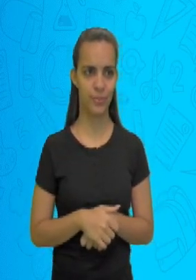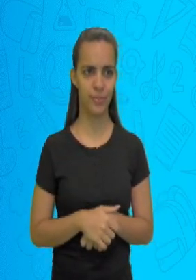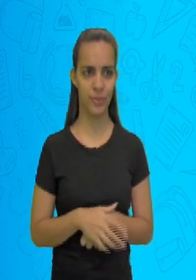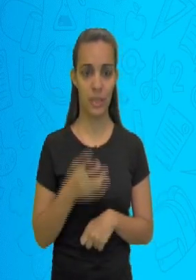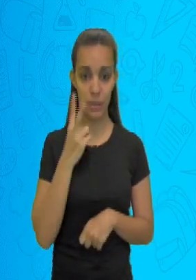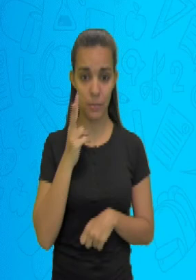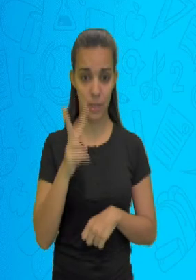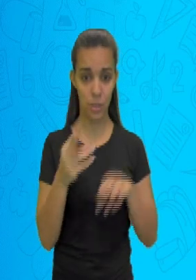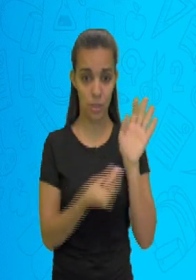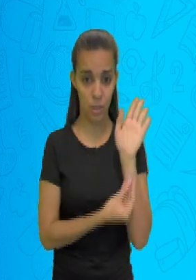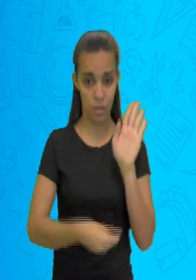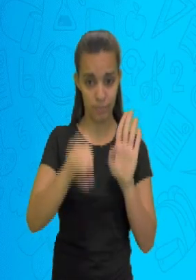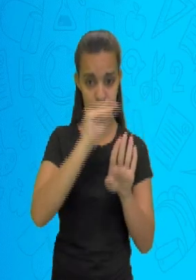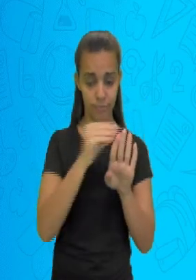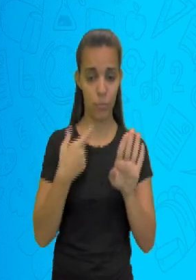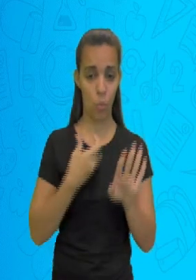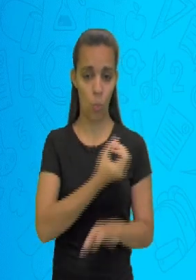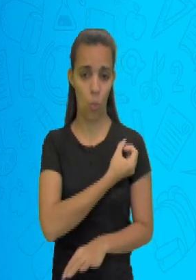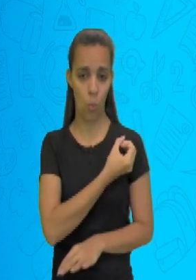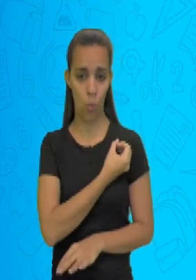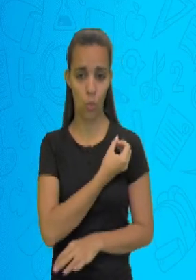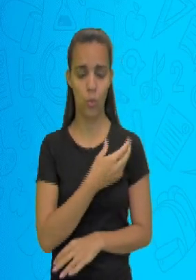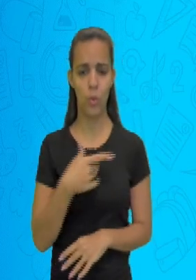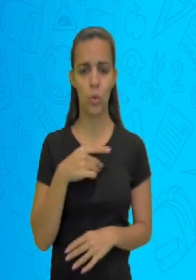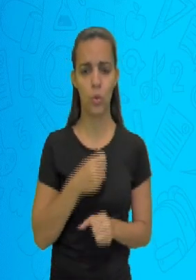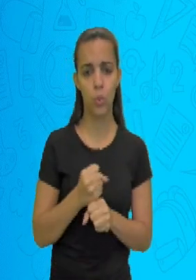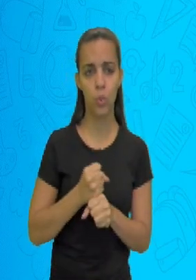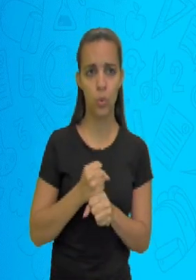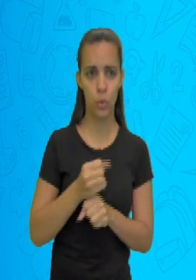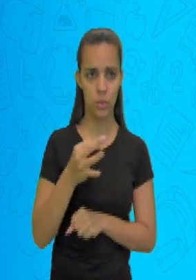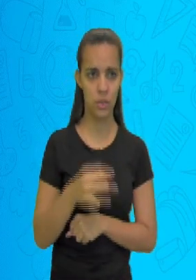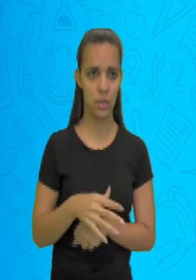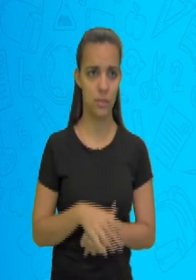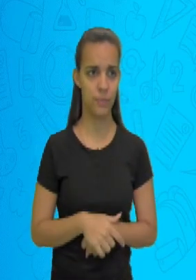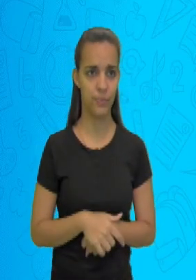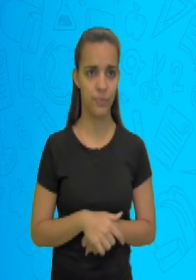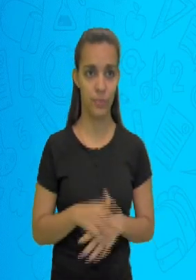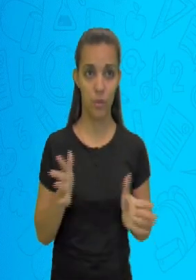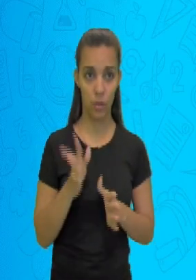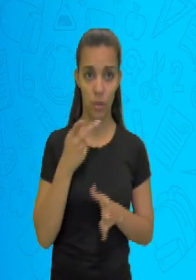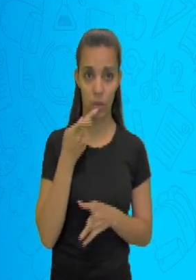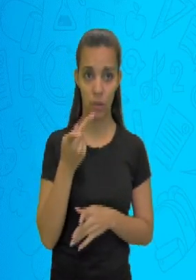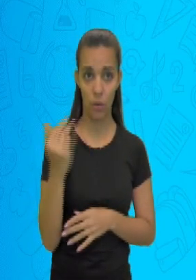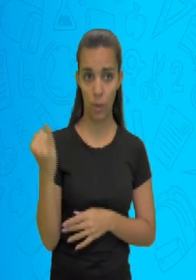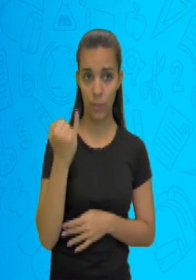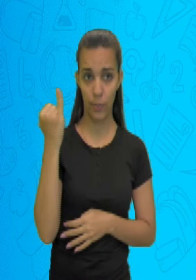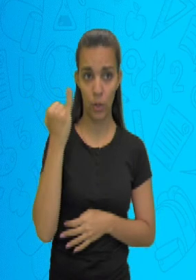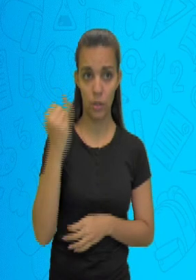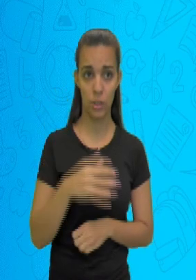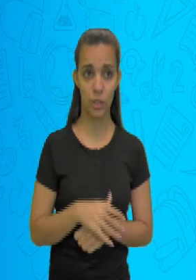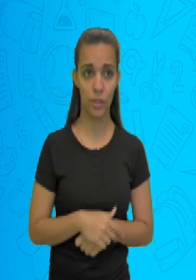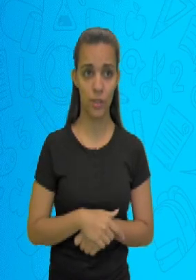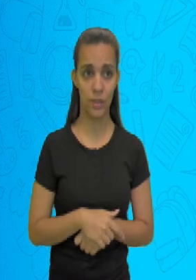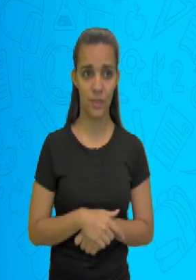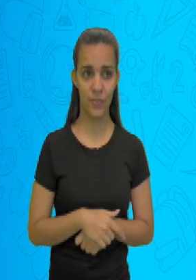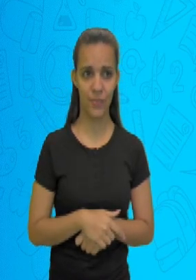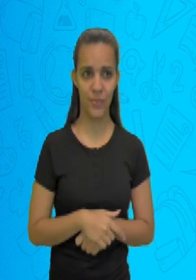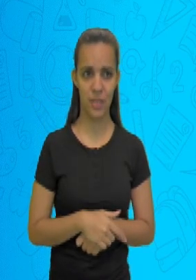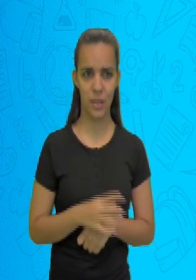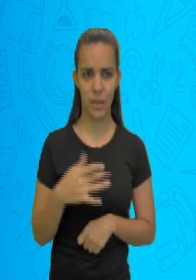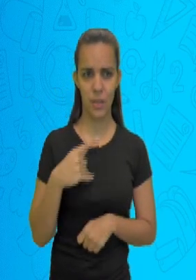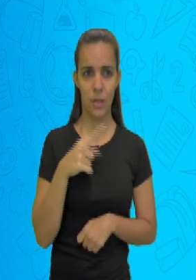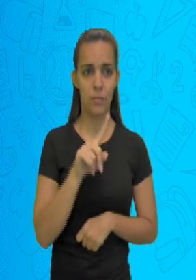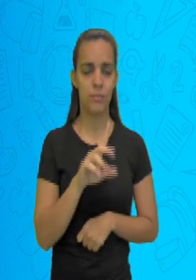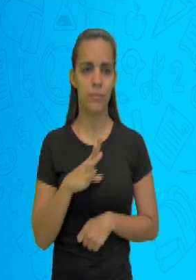seu calendário. E olha aí, exatamente o que eu acabei de falar, observe aqui. Se a gente tomar como